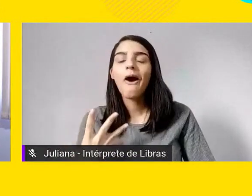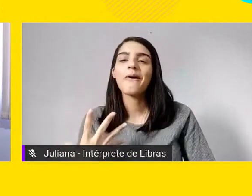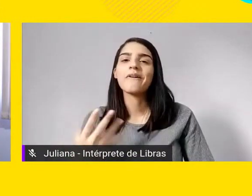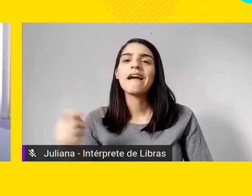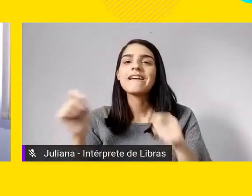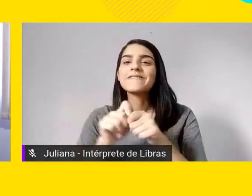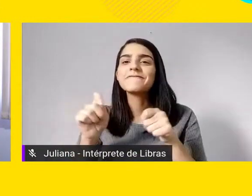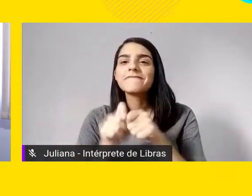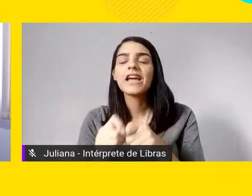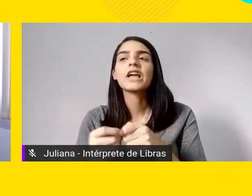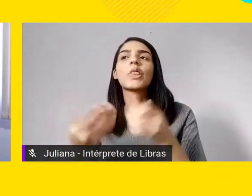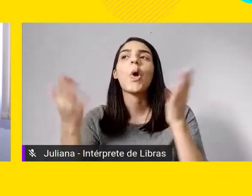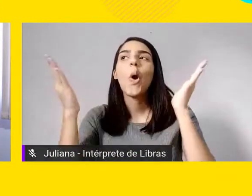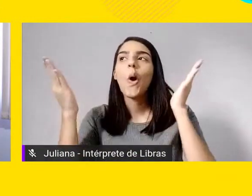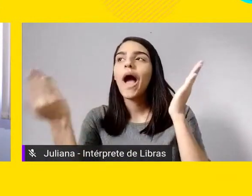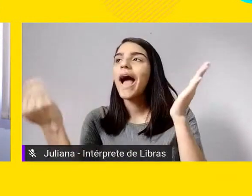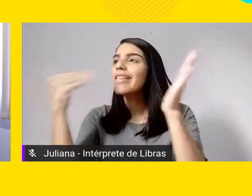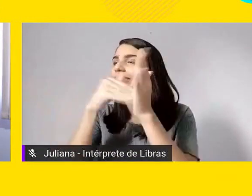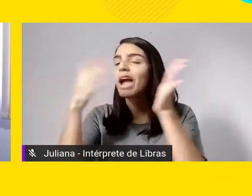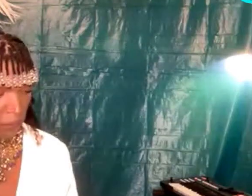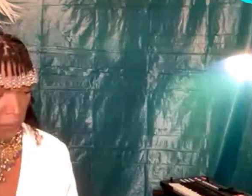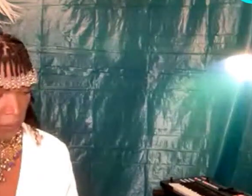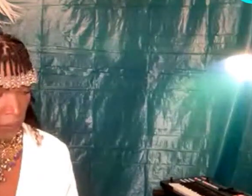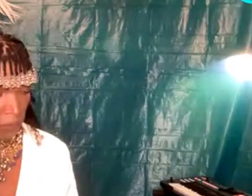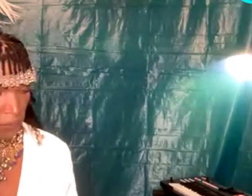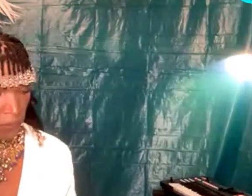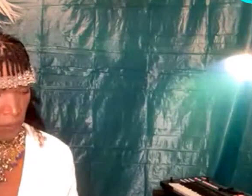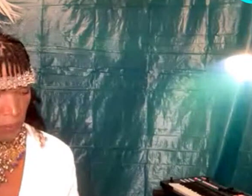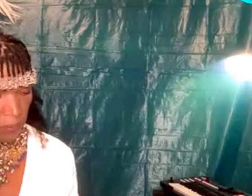até hoje nas instituições públicas desse país.